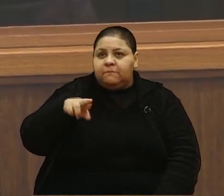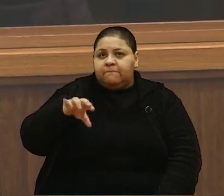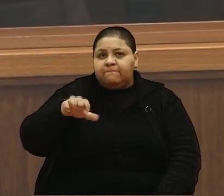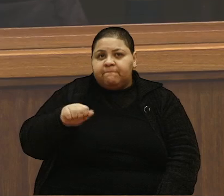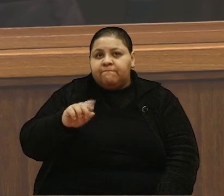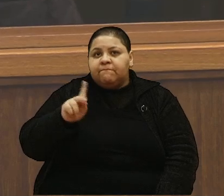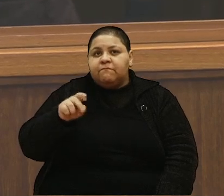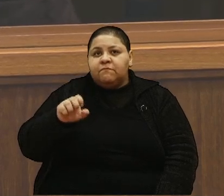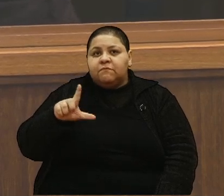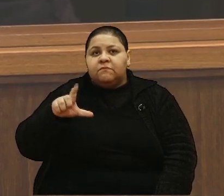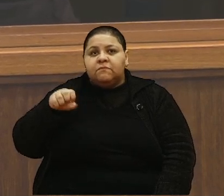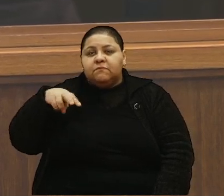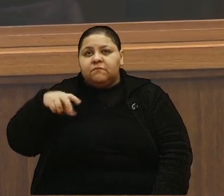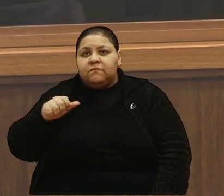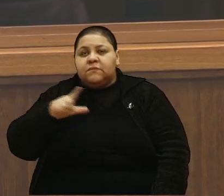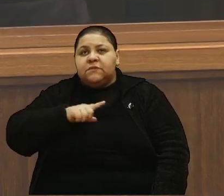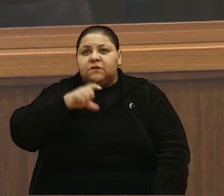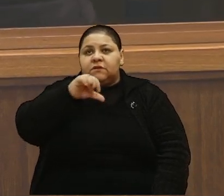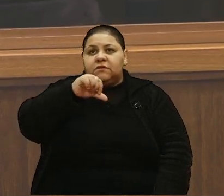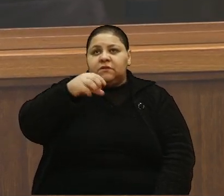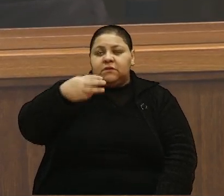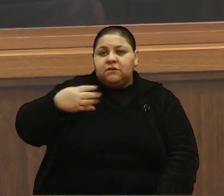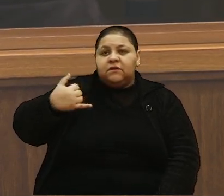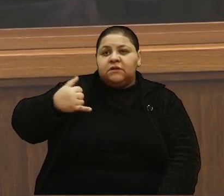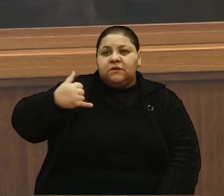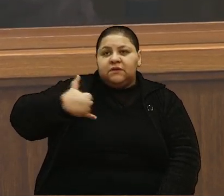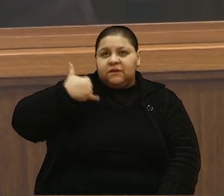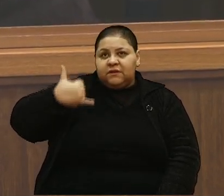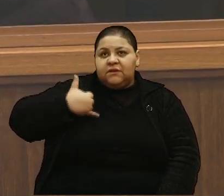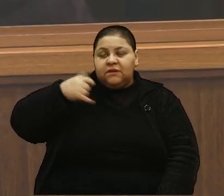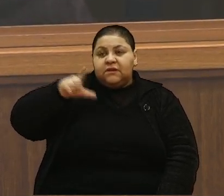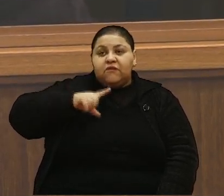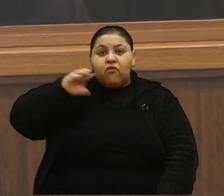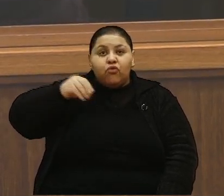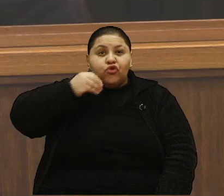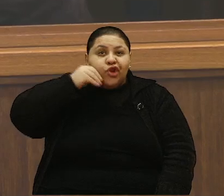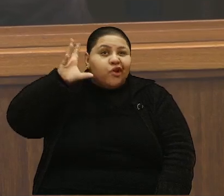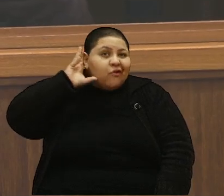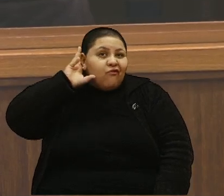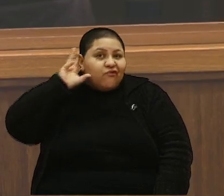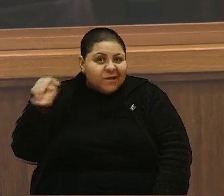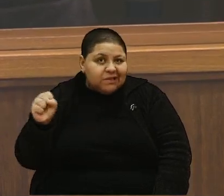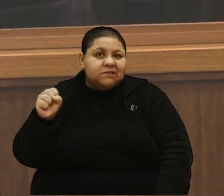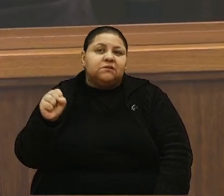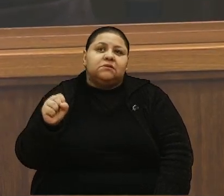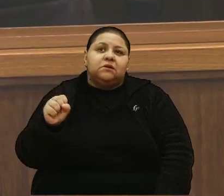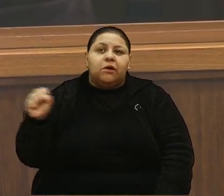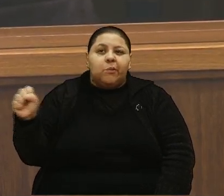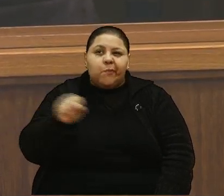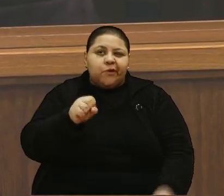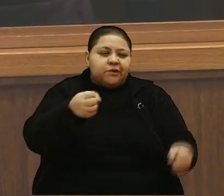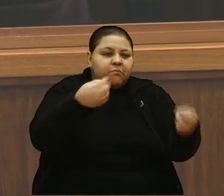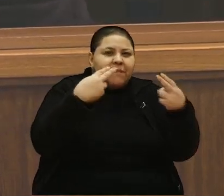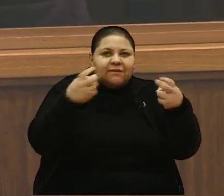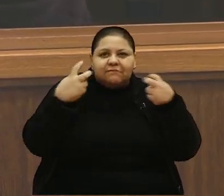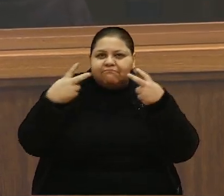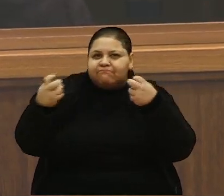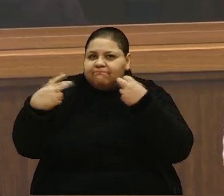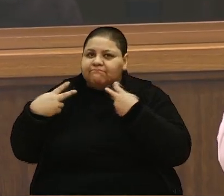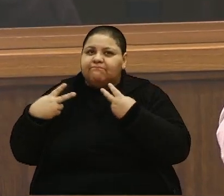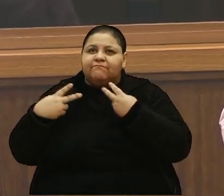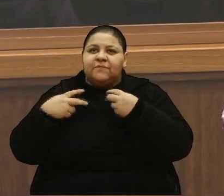tem 93 anos e quem teve a oportunidade de ouvi-la falar, pode perceber, assim,